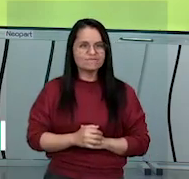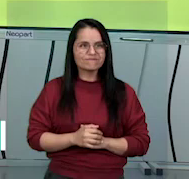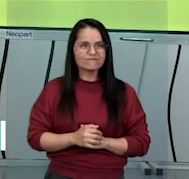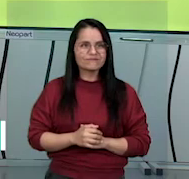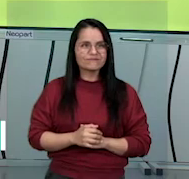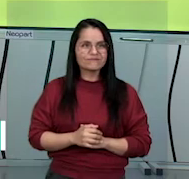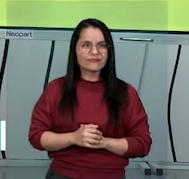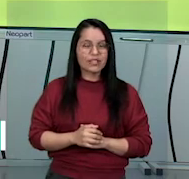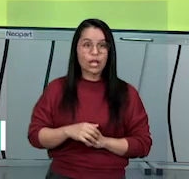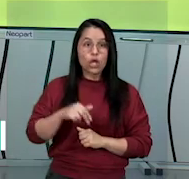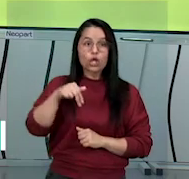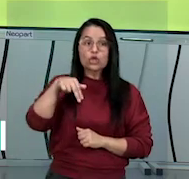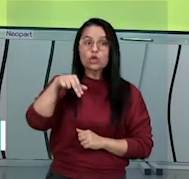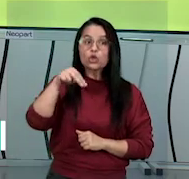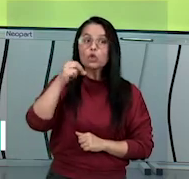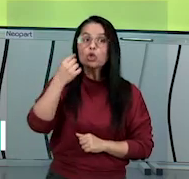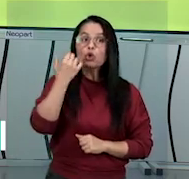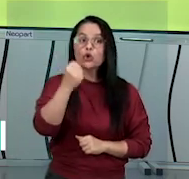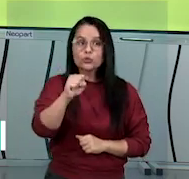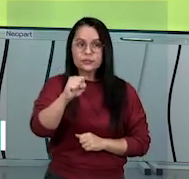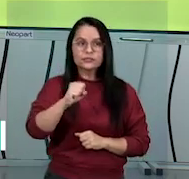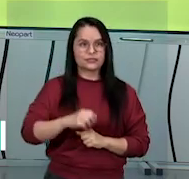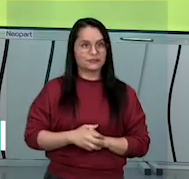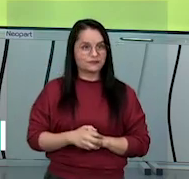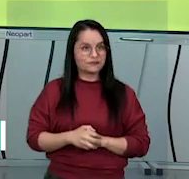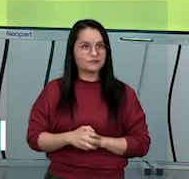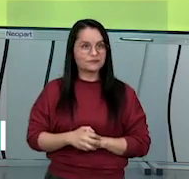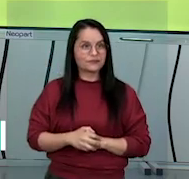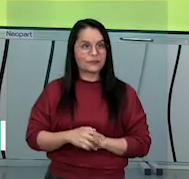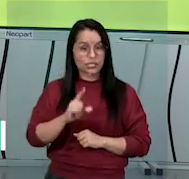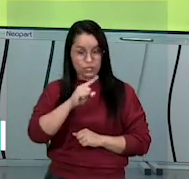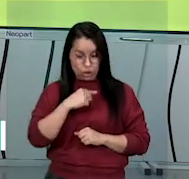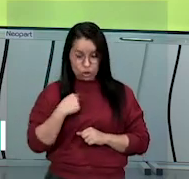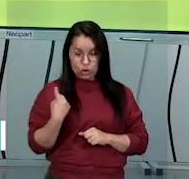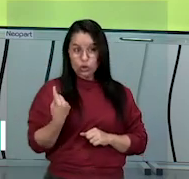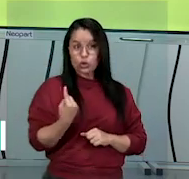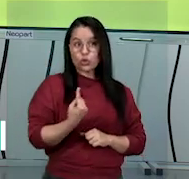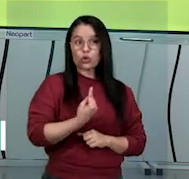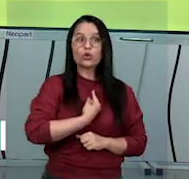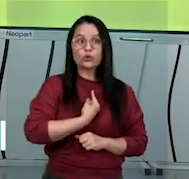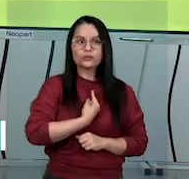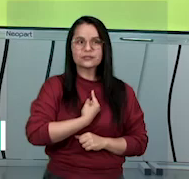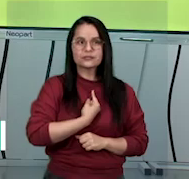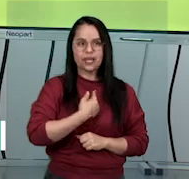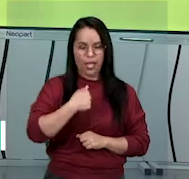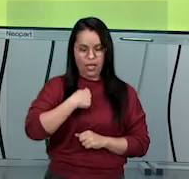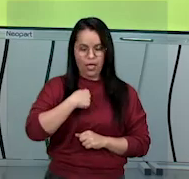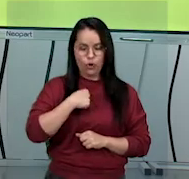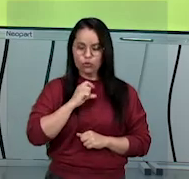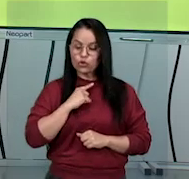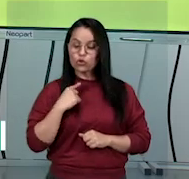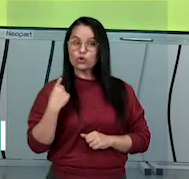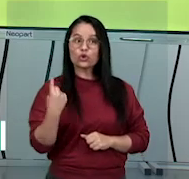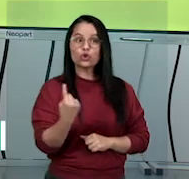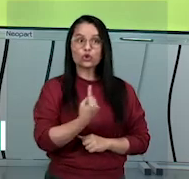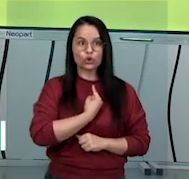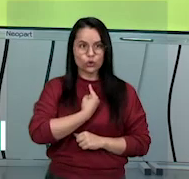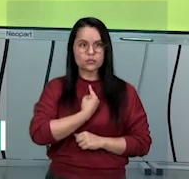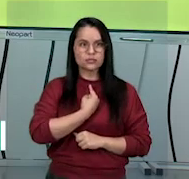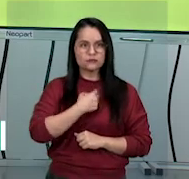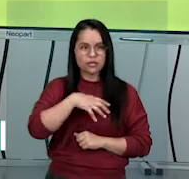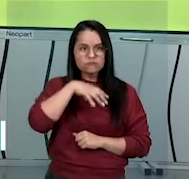embaixo. Nos, mexe conosco, comigo e com alguém, com todo mundo, nos faz